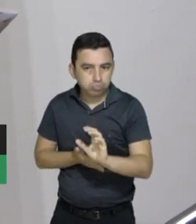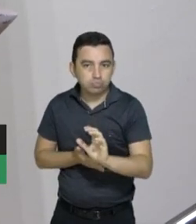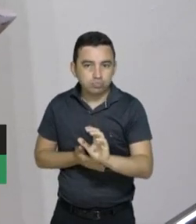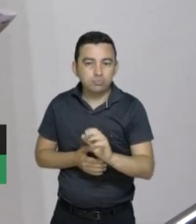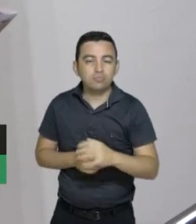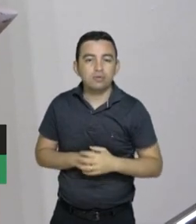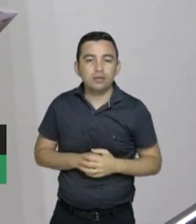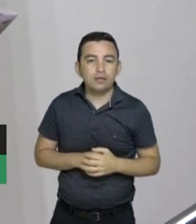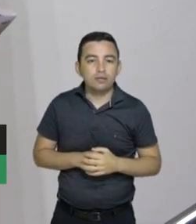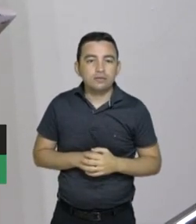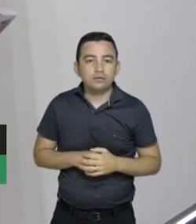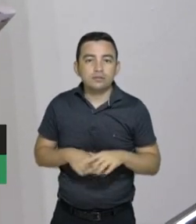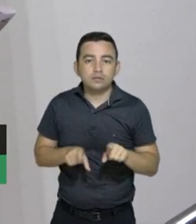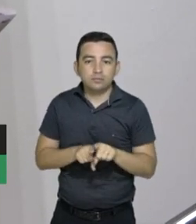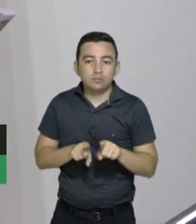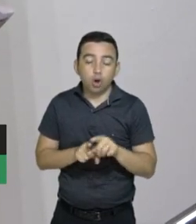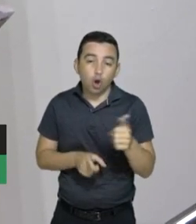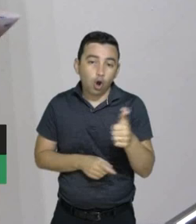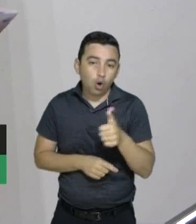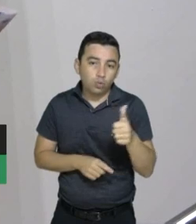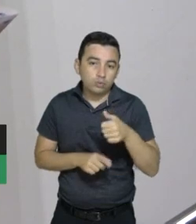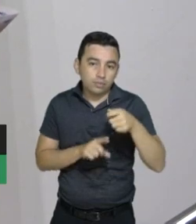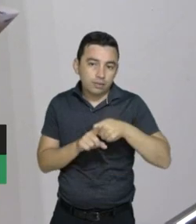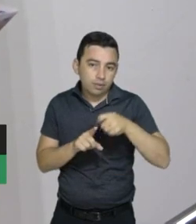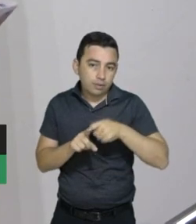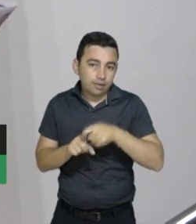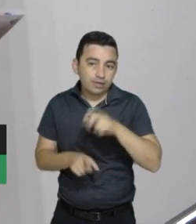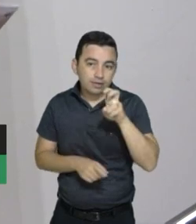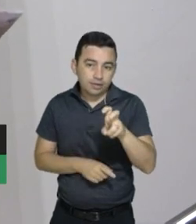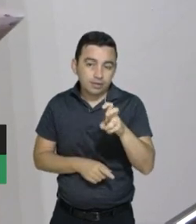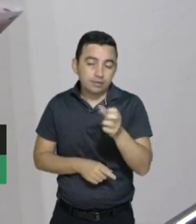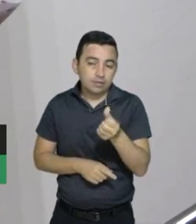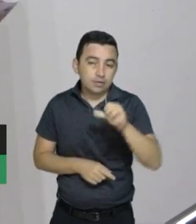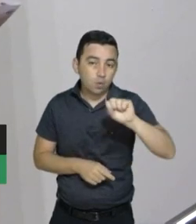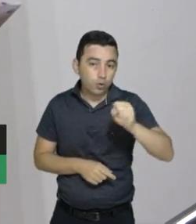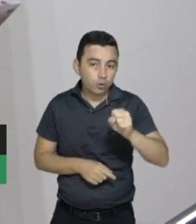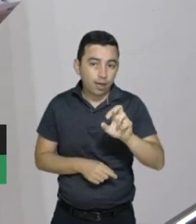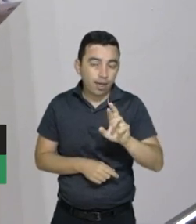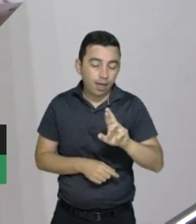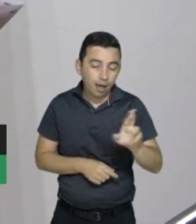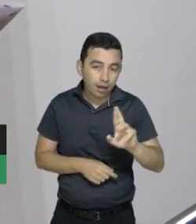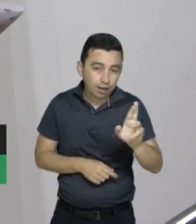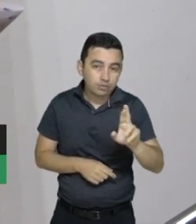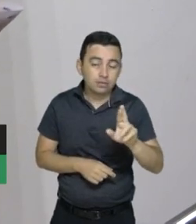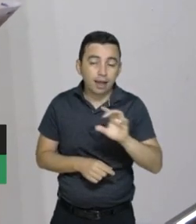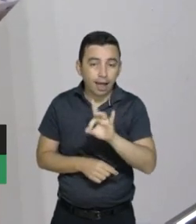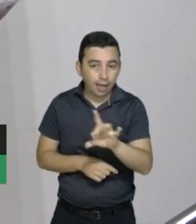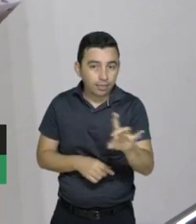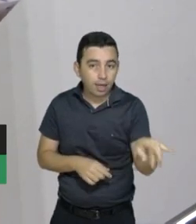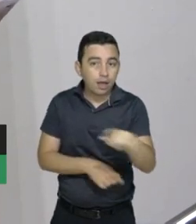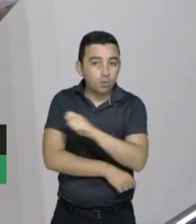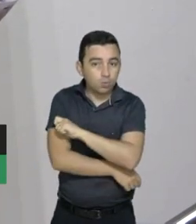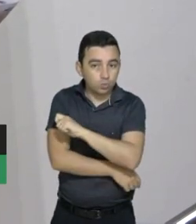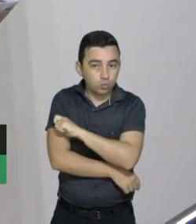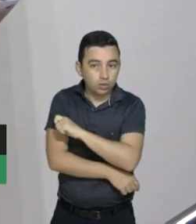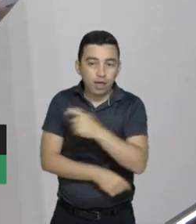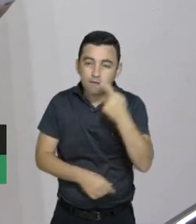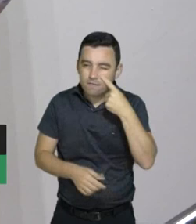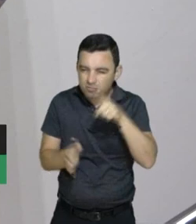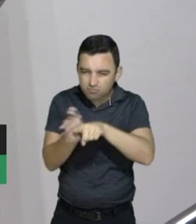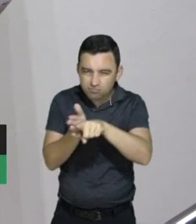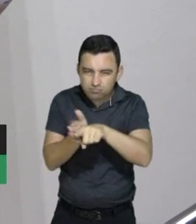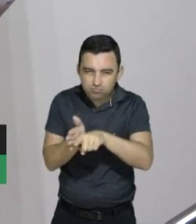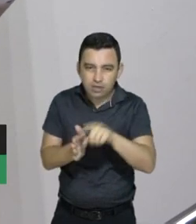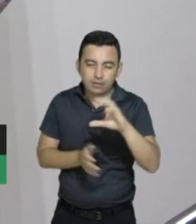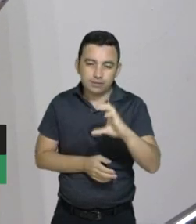de 11 parcelas mensagens de 568 por aluno o levantamento do TSE analisou o CPF dos